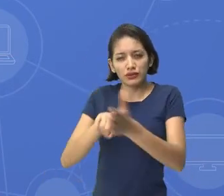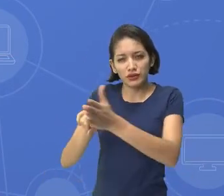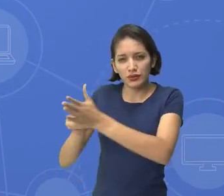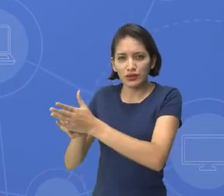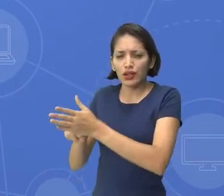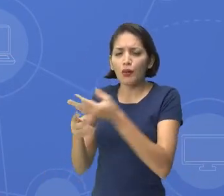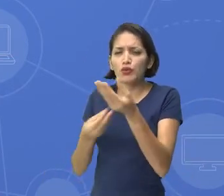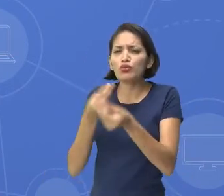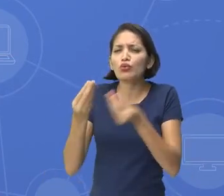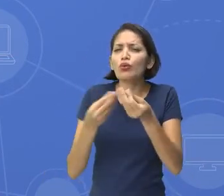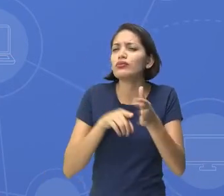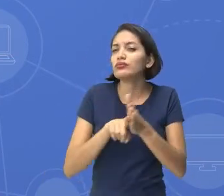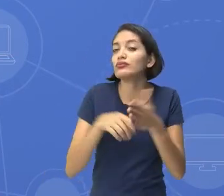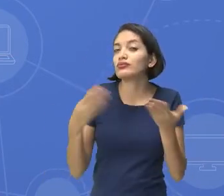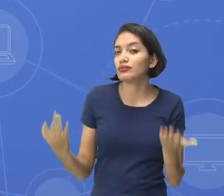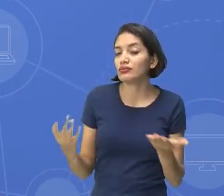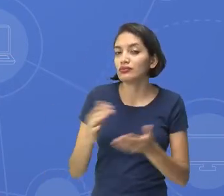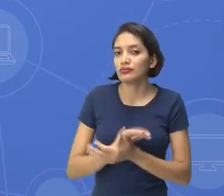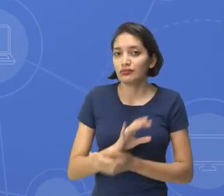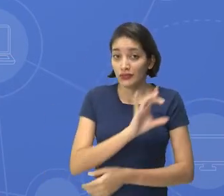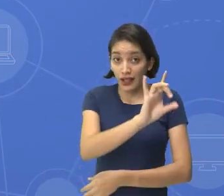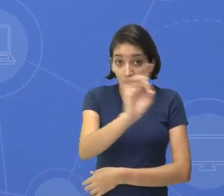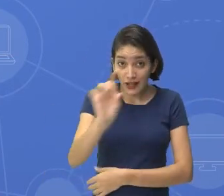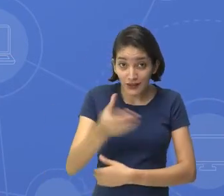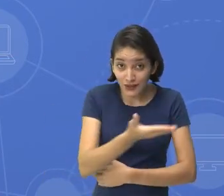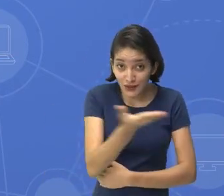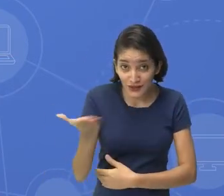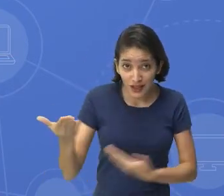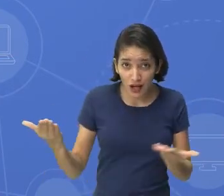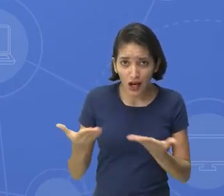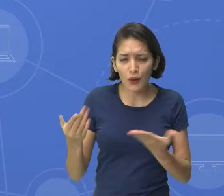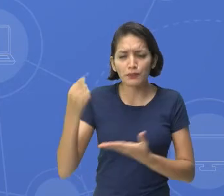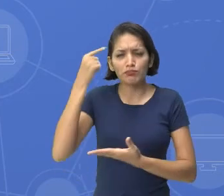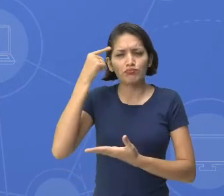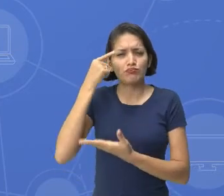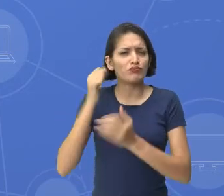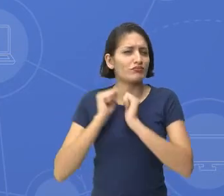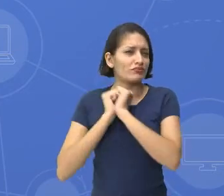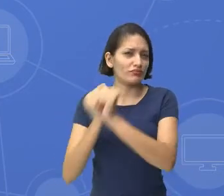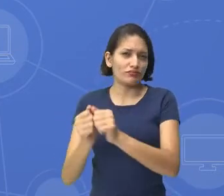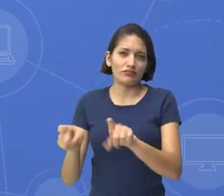como pode ser combatido? Cada um de vocês aí pensando,